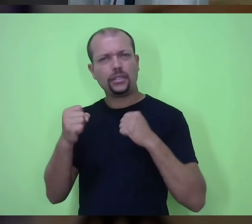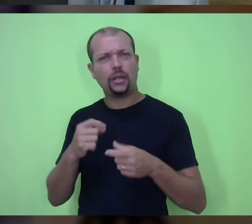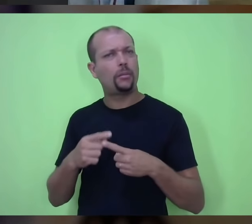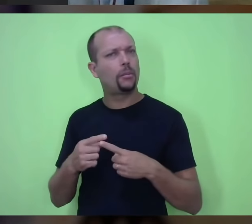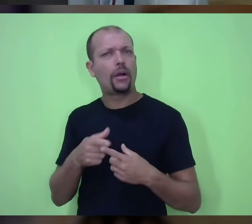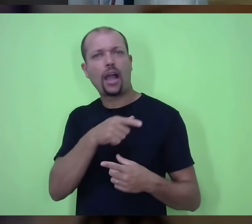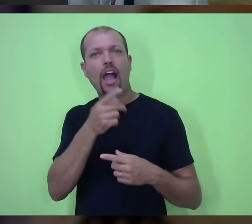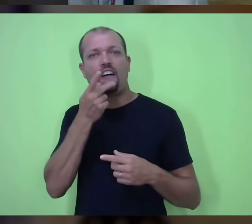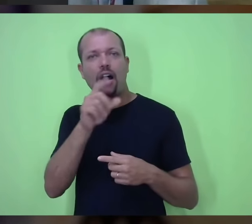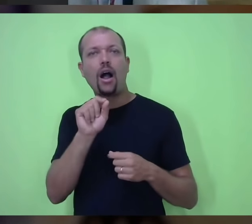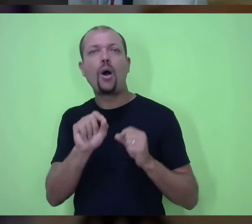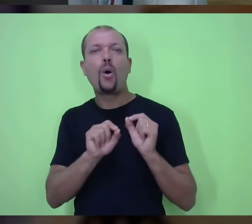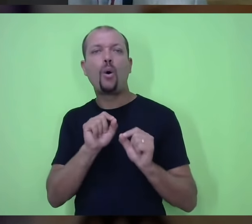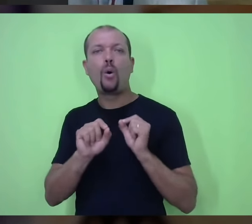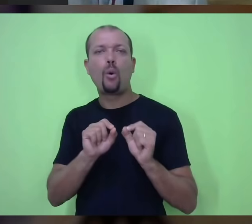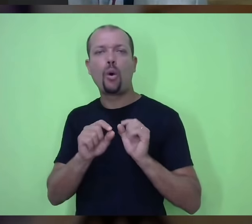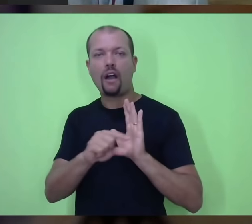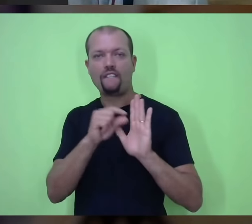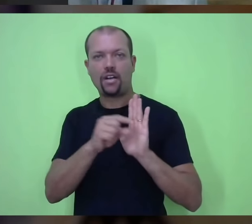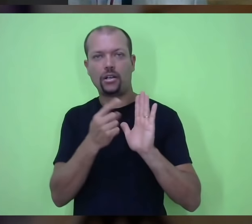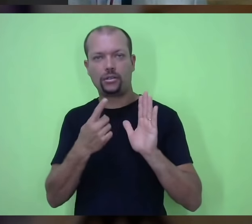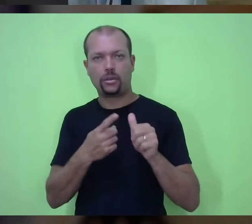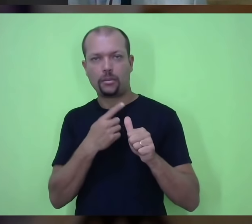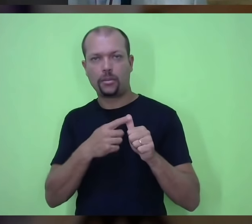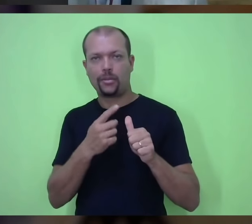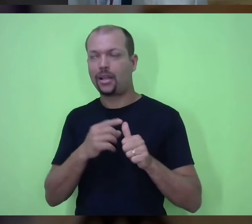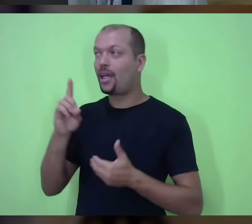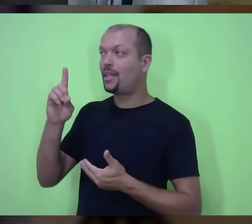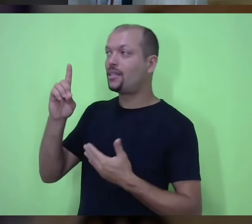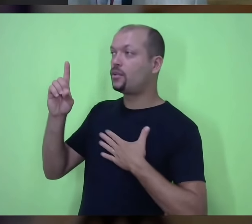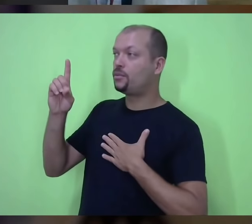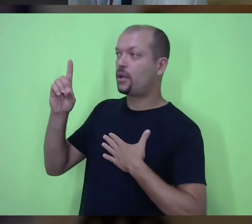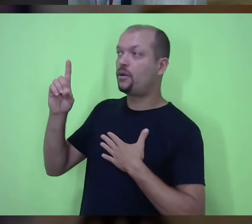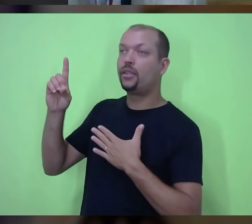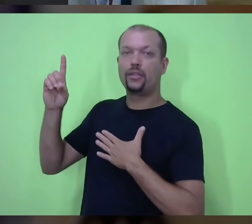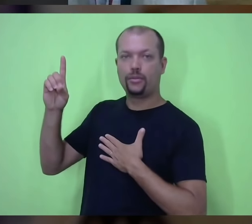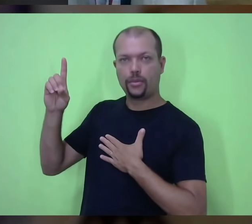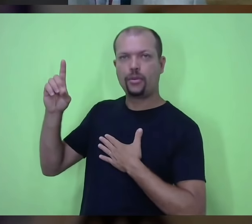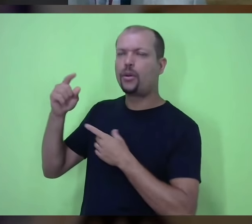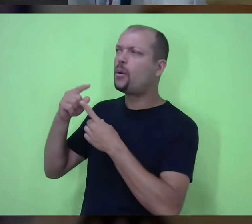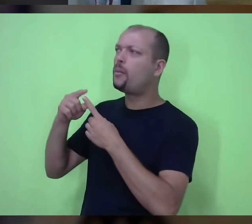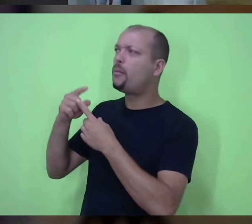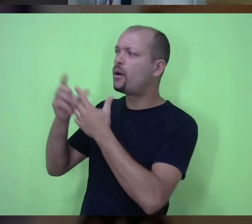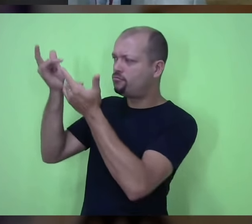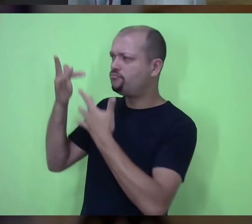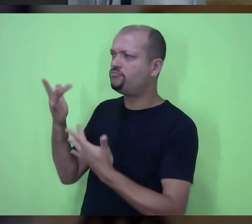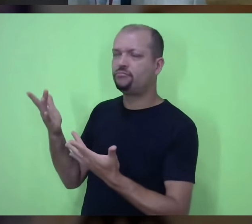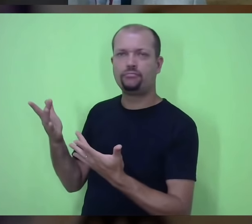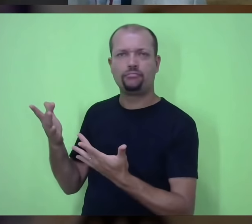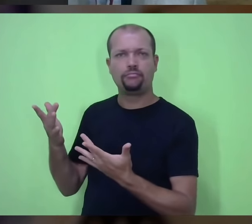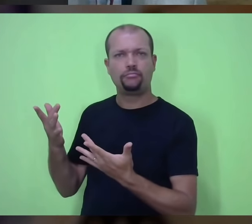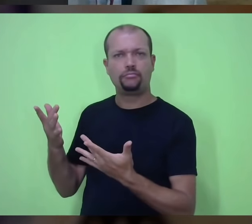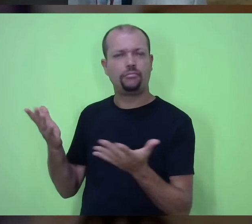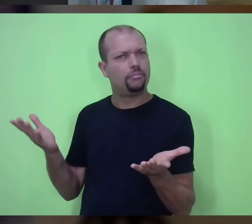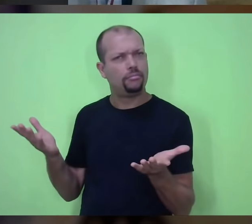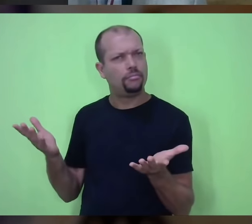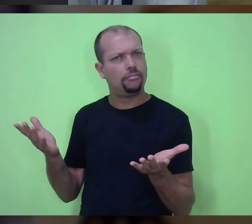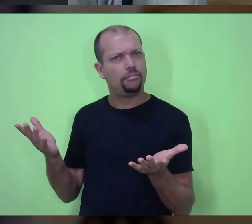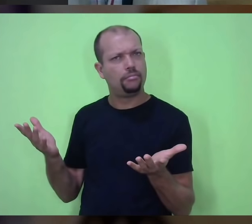Salmos é o capítulo que começa assim, o primeiro verso. Deus meu, por que me desamparaste?